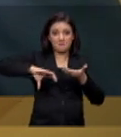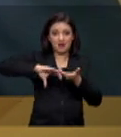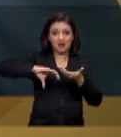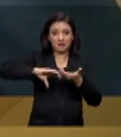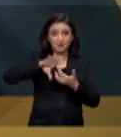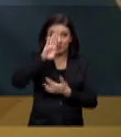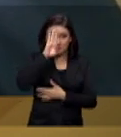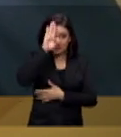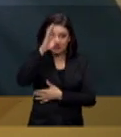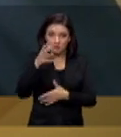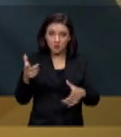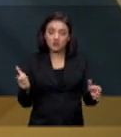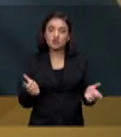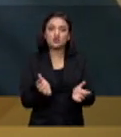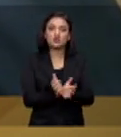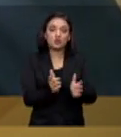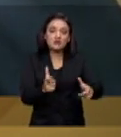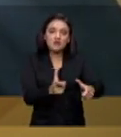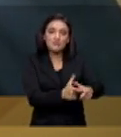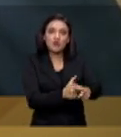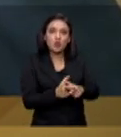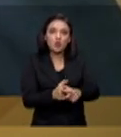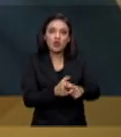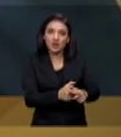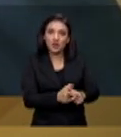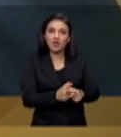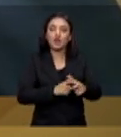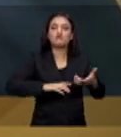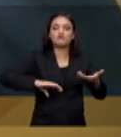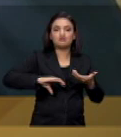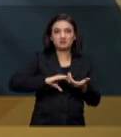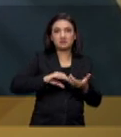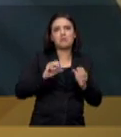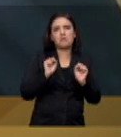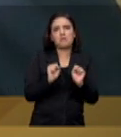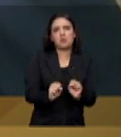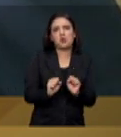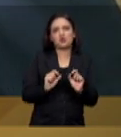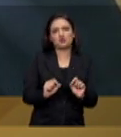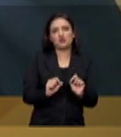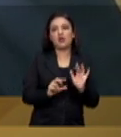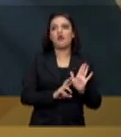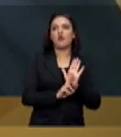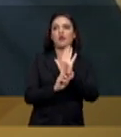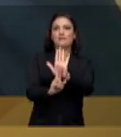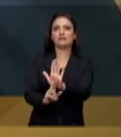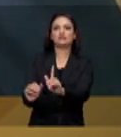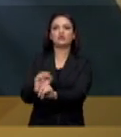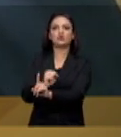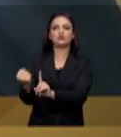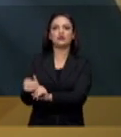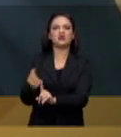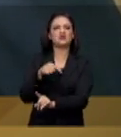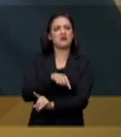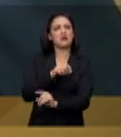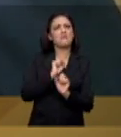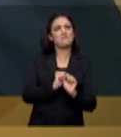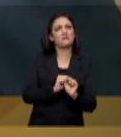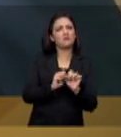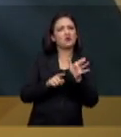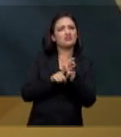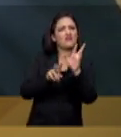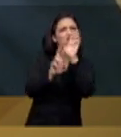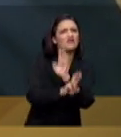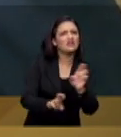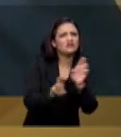as minorias parlamentares, tem a possibilidade de, em nome da sociedade, investigar fatos e